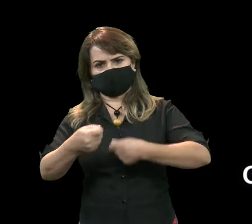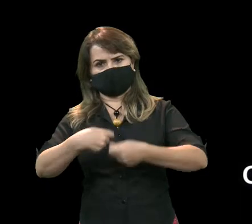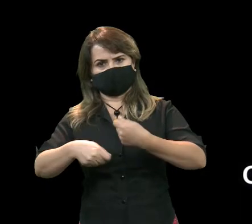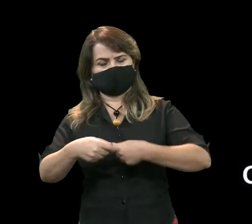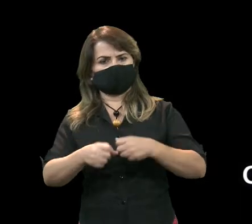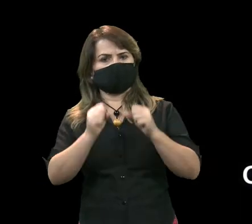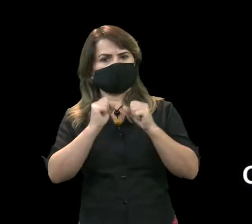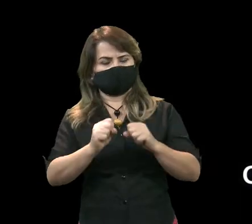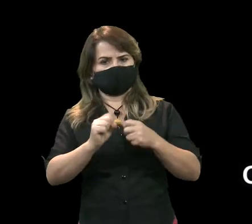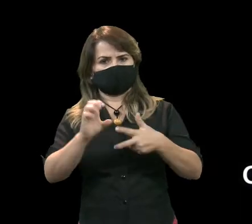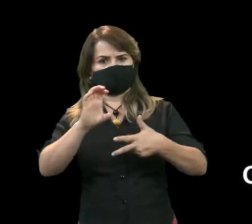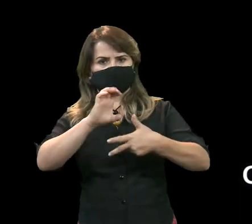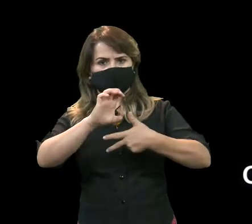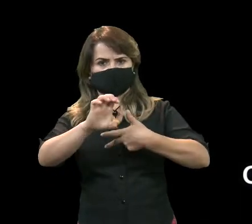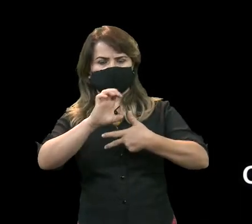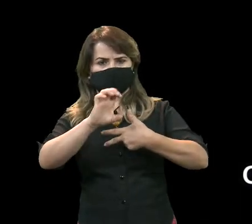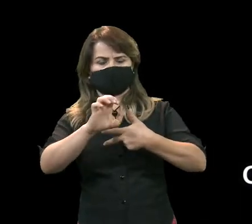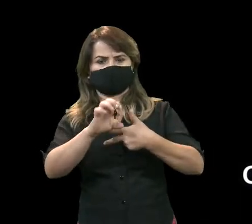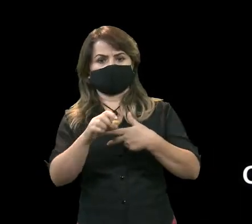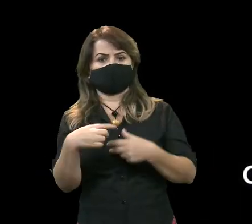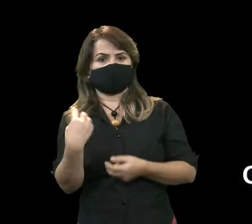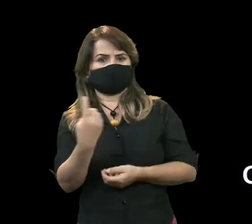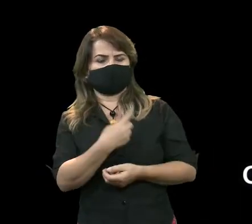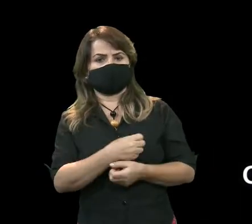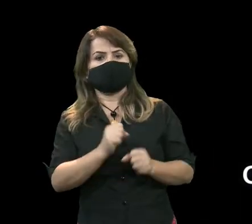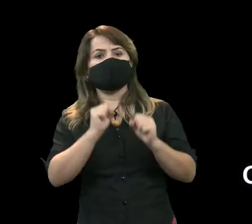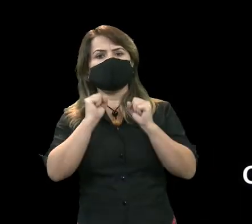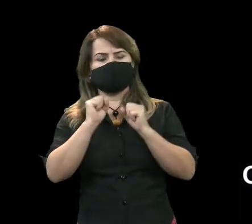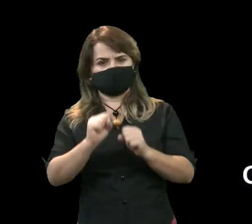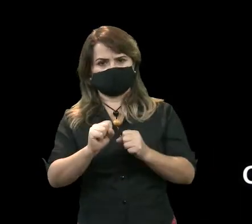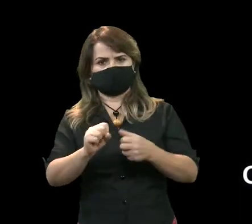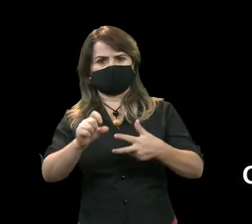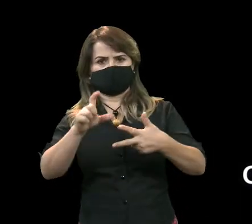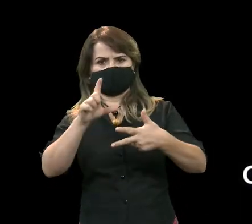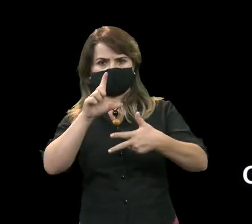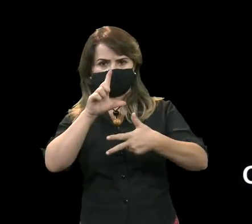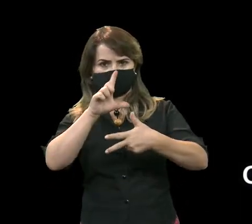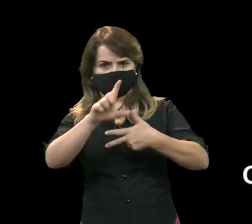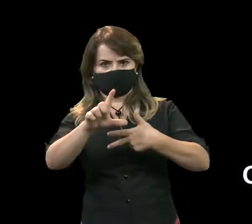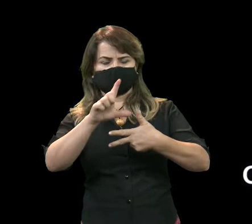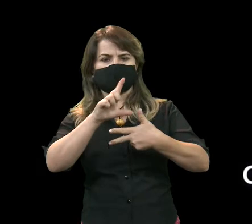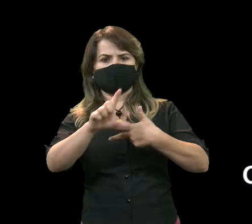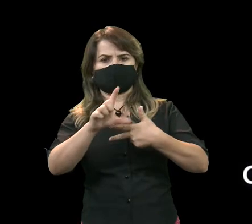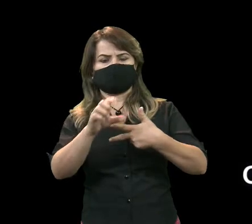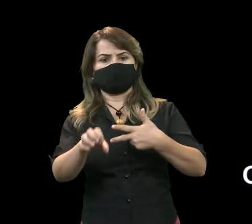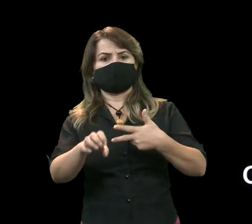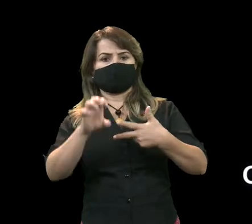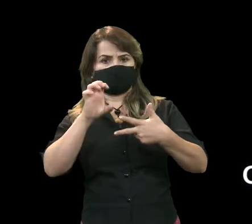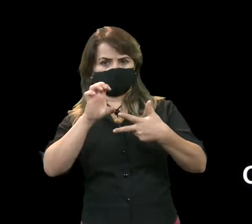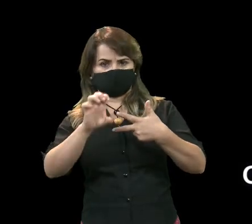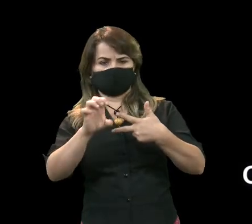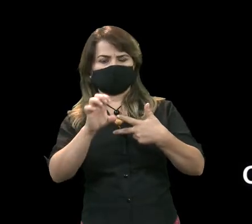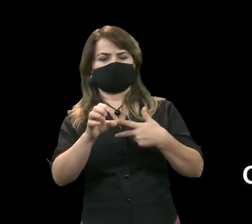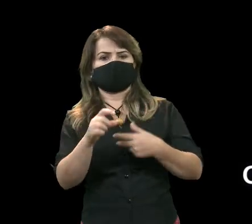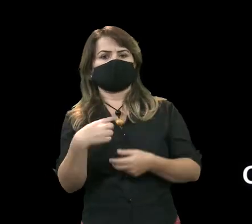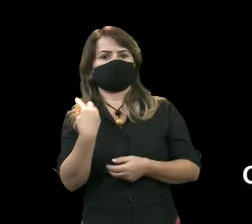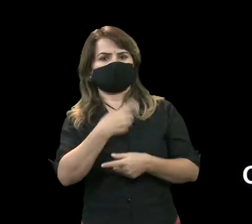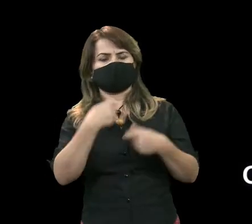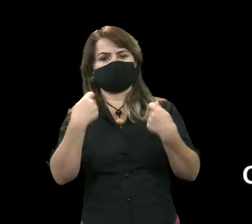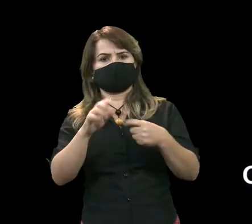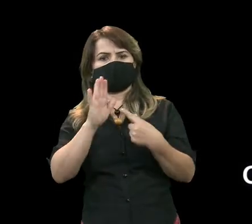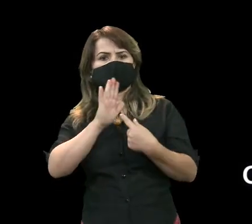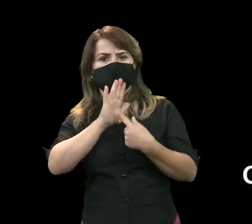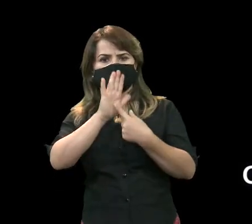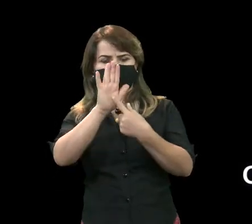somos parte de um poder legislativo, que somos instado por força da lei a nos